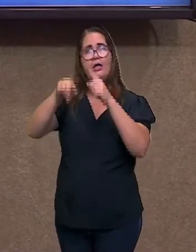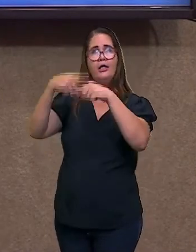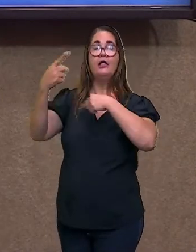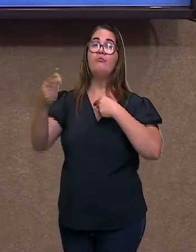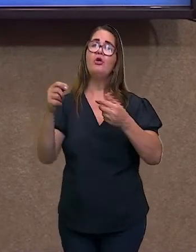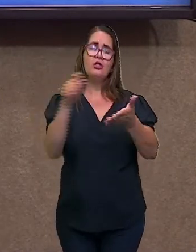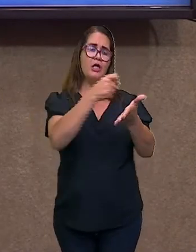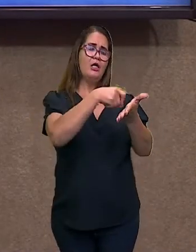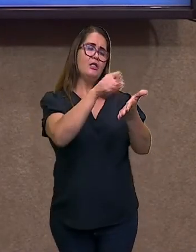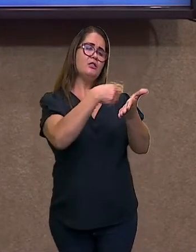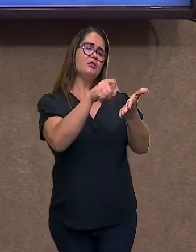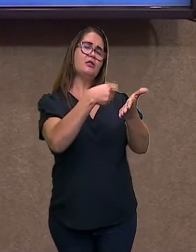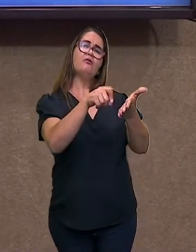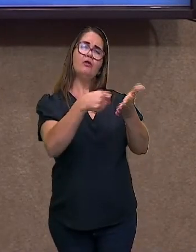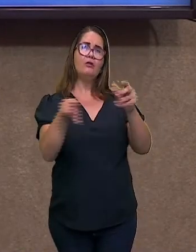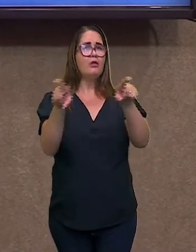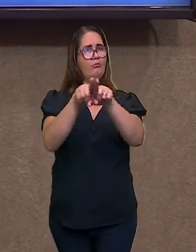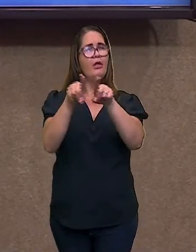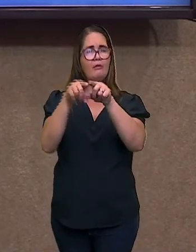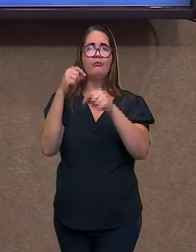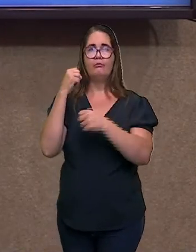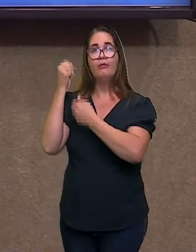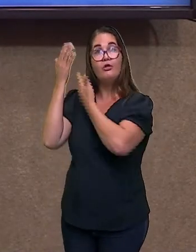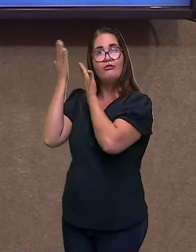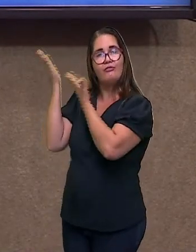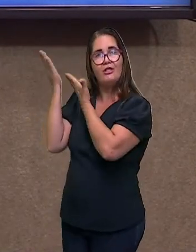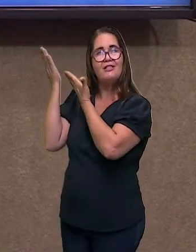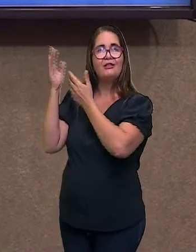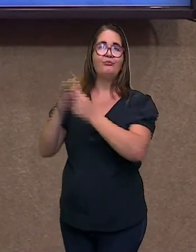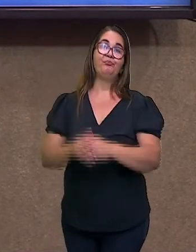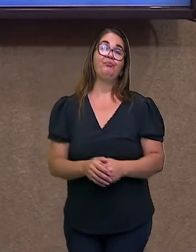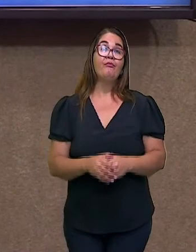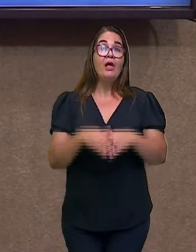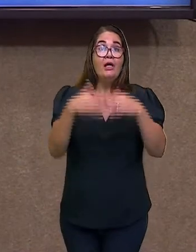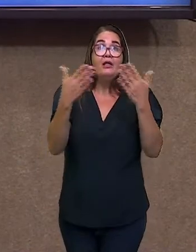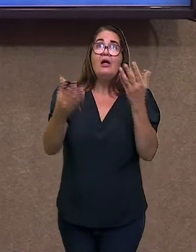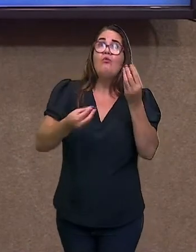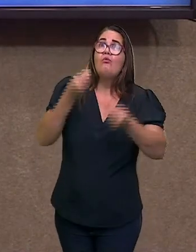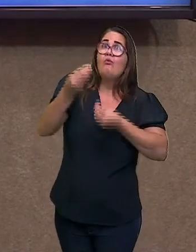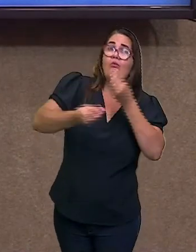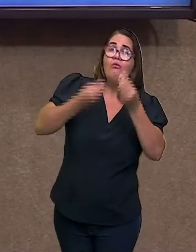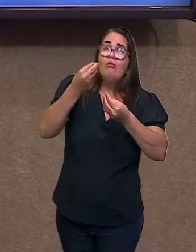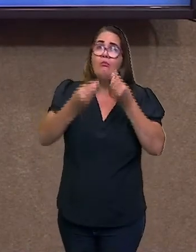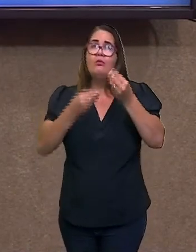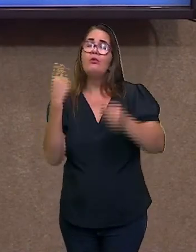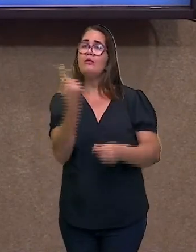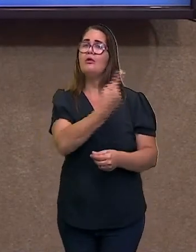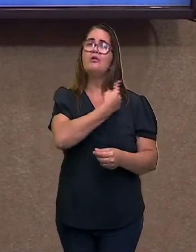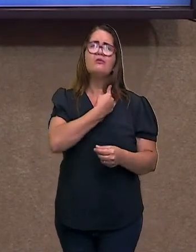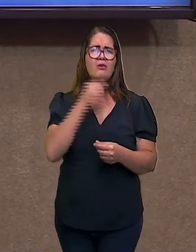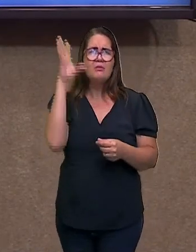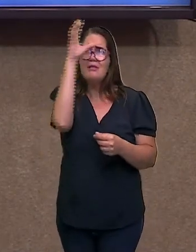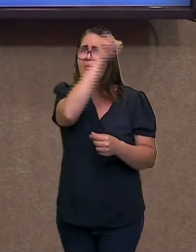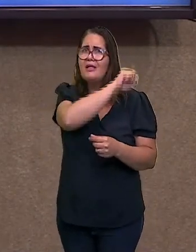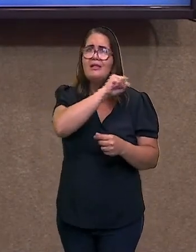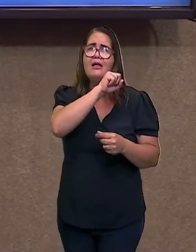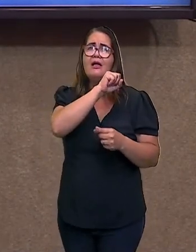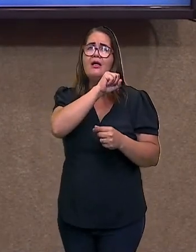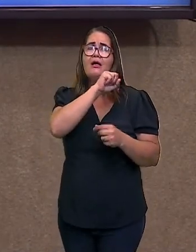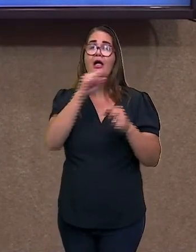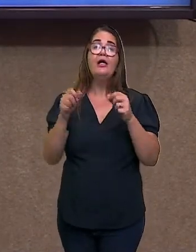certo? Isso é chamado de corpo do texto. E aí, como que eu vou fazer, então, uma